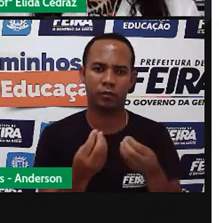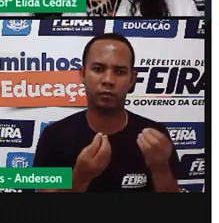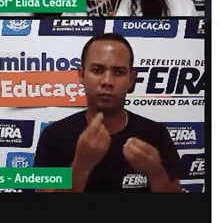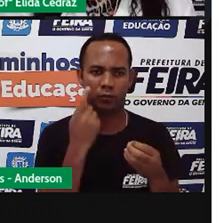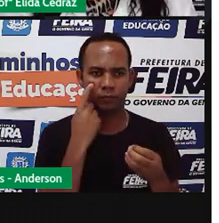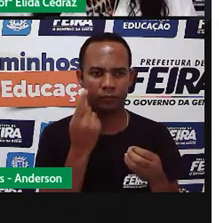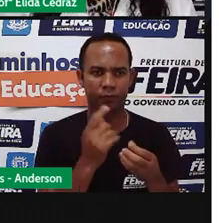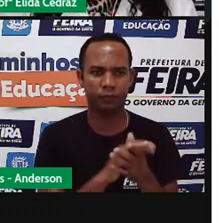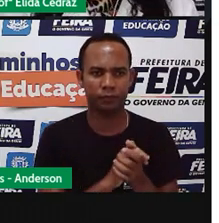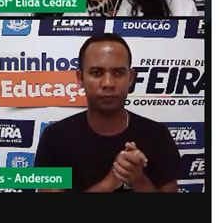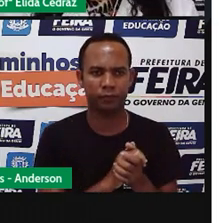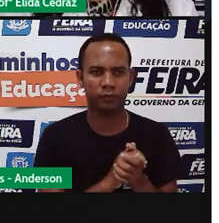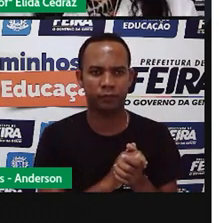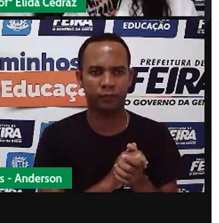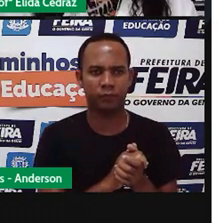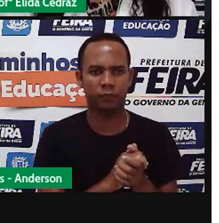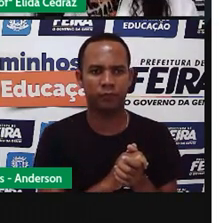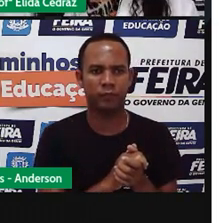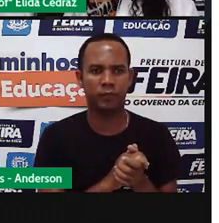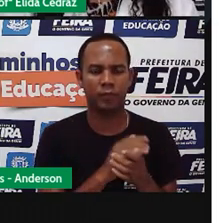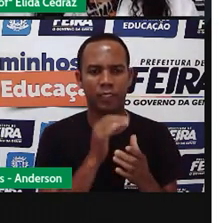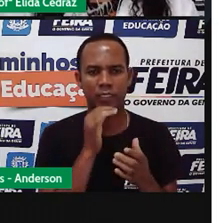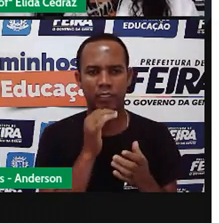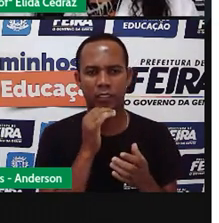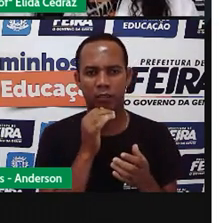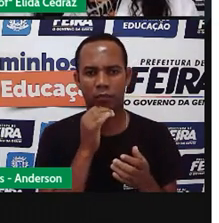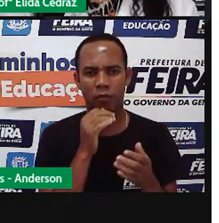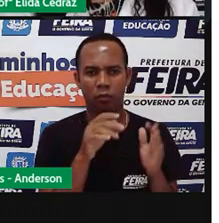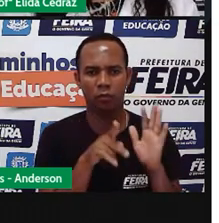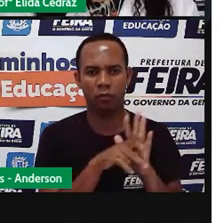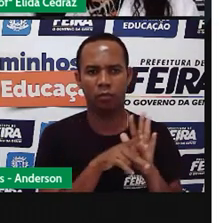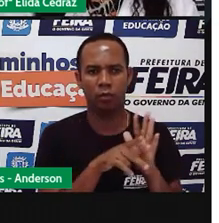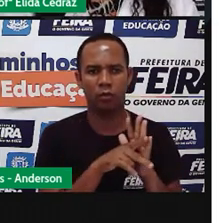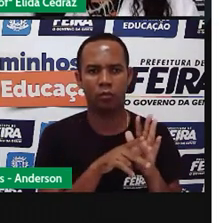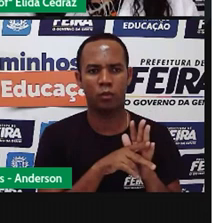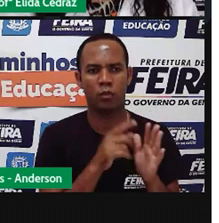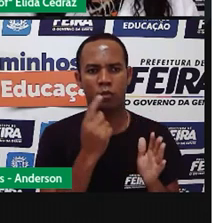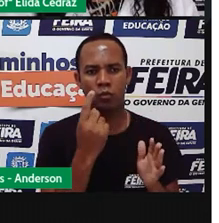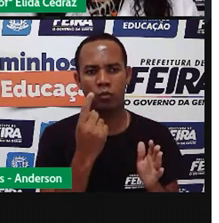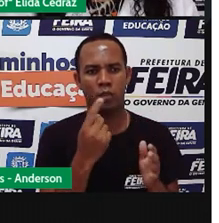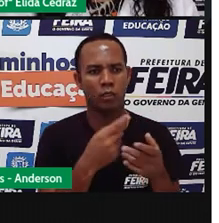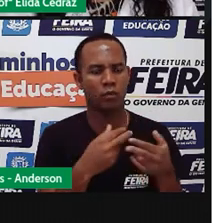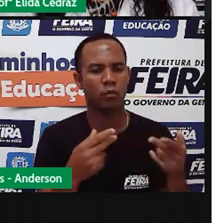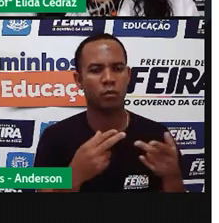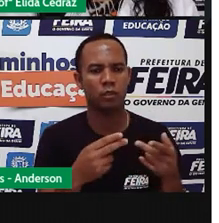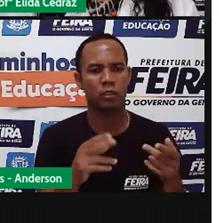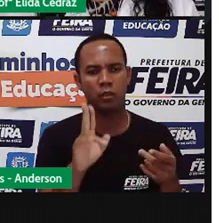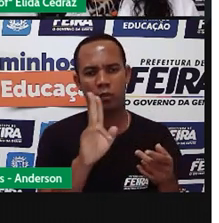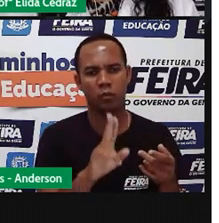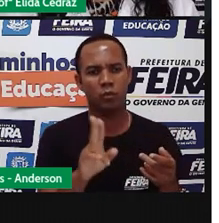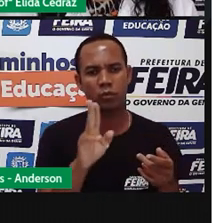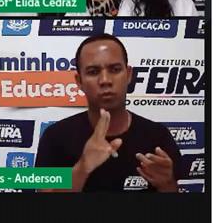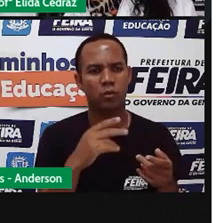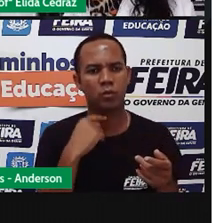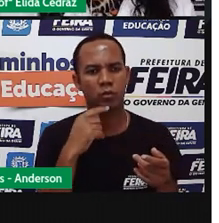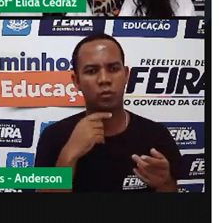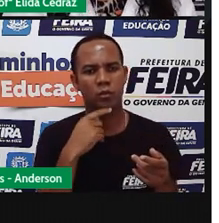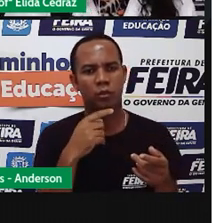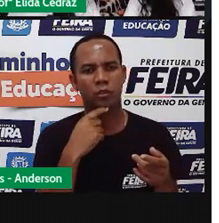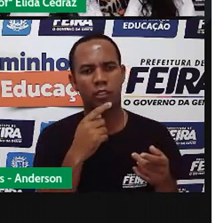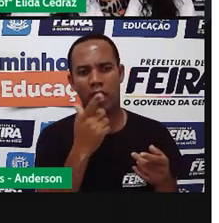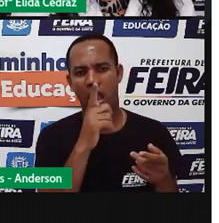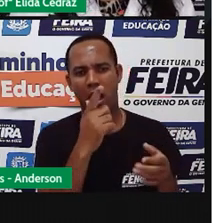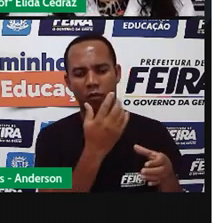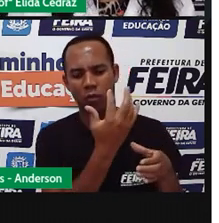Impermeável é a capacidade, a propriedade que um produto, um objeto tem de não permitir que a